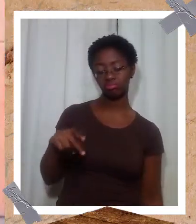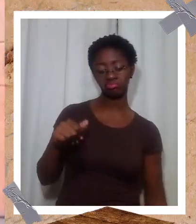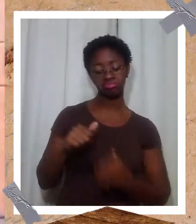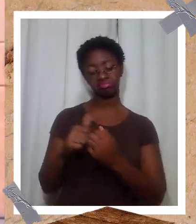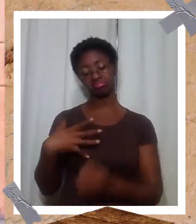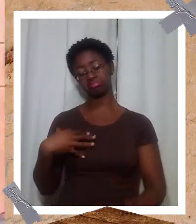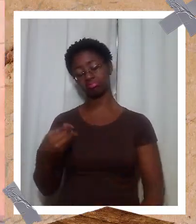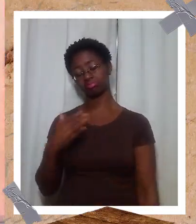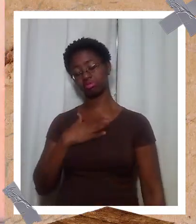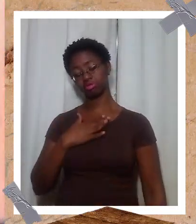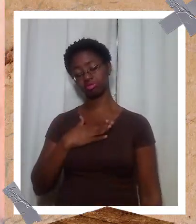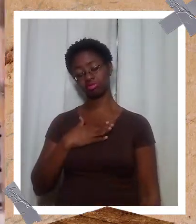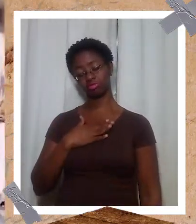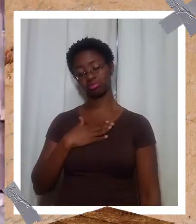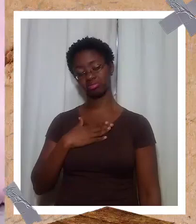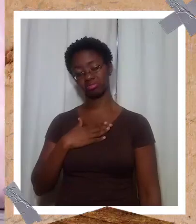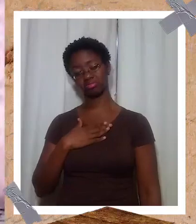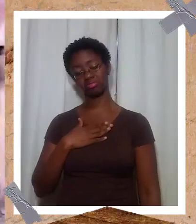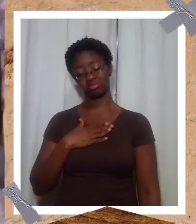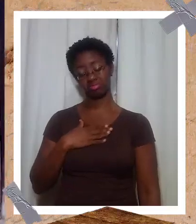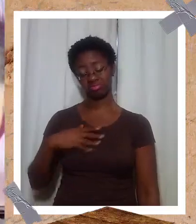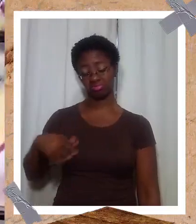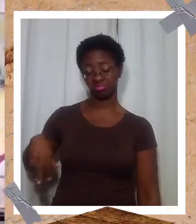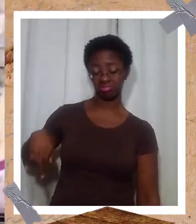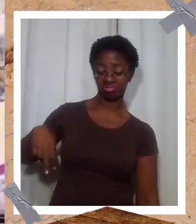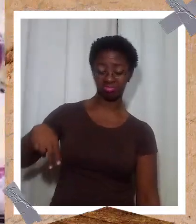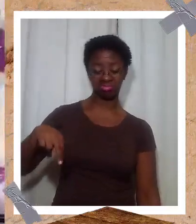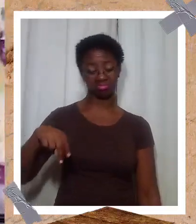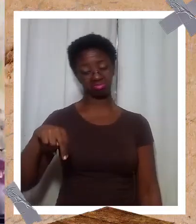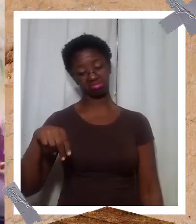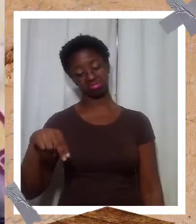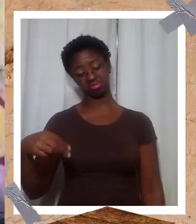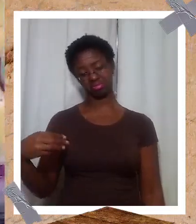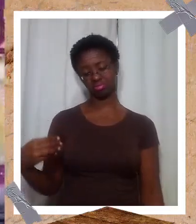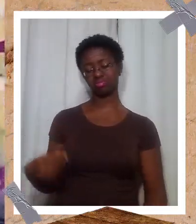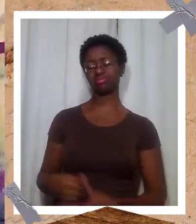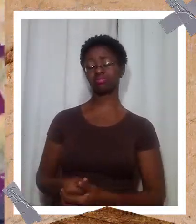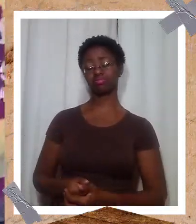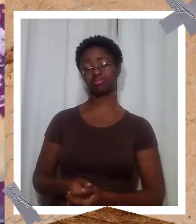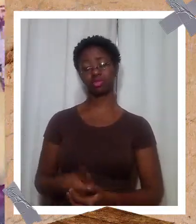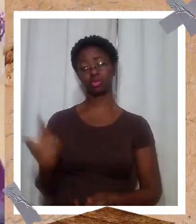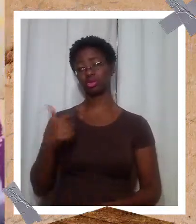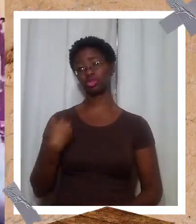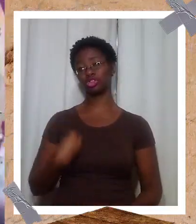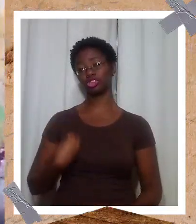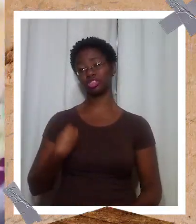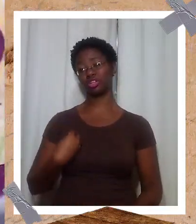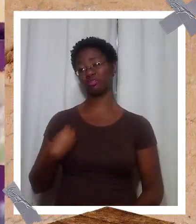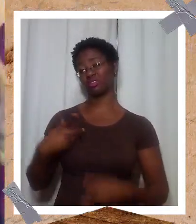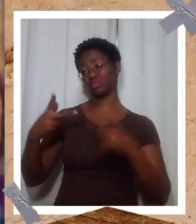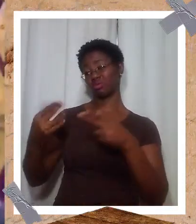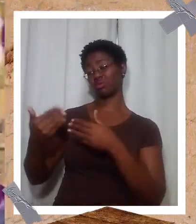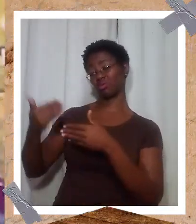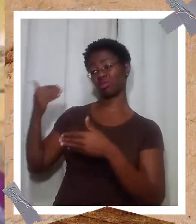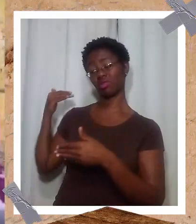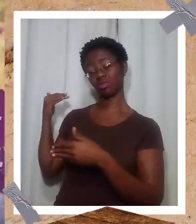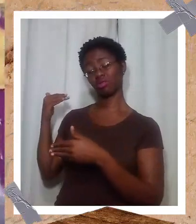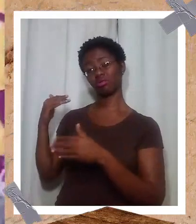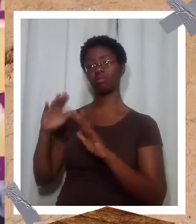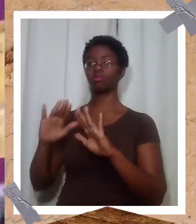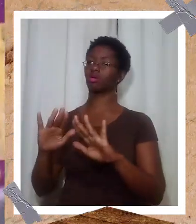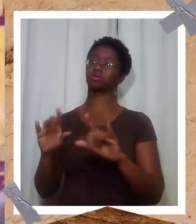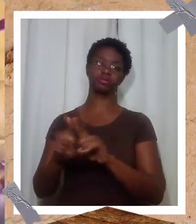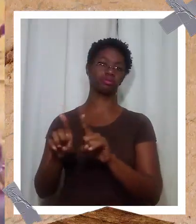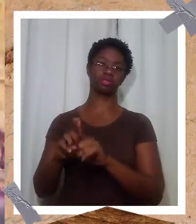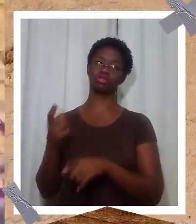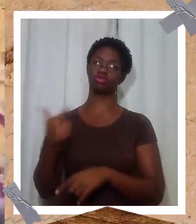metros da antiga sede da Presidência da República. Já não tinha mais a vida que havia abandonado, mas ainda não tinha